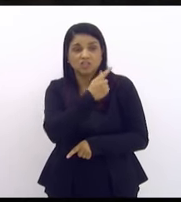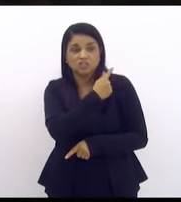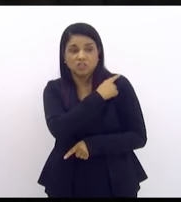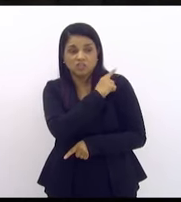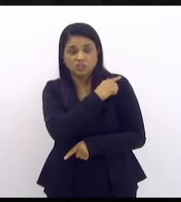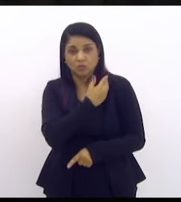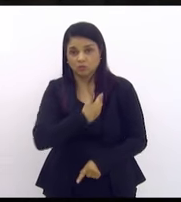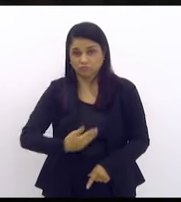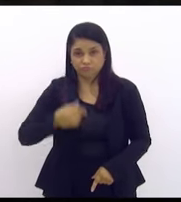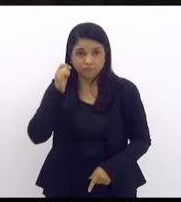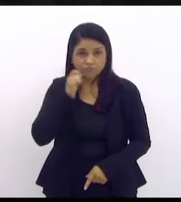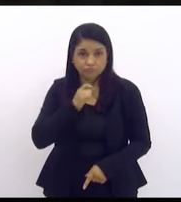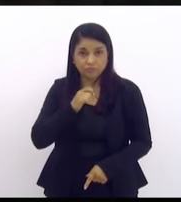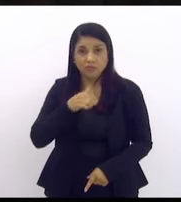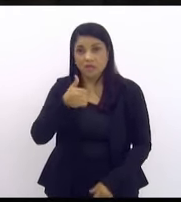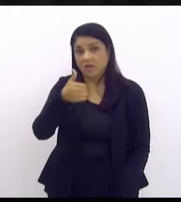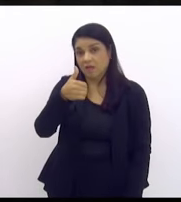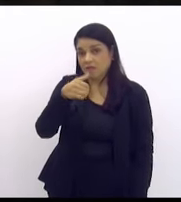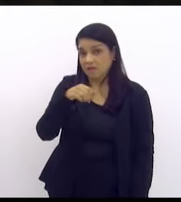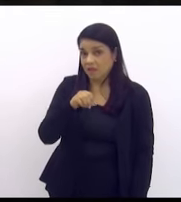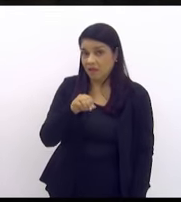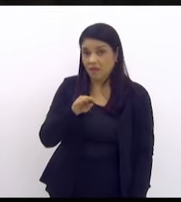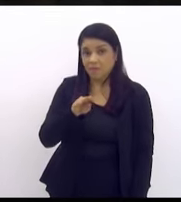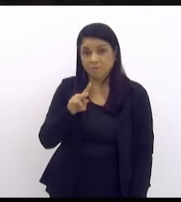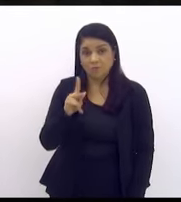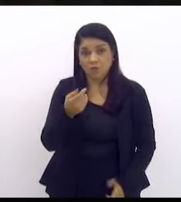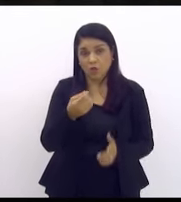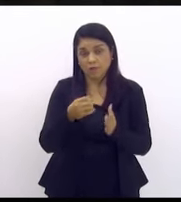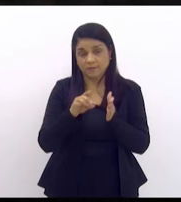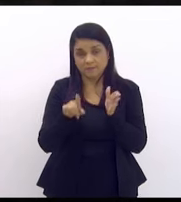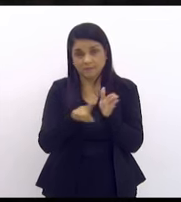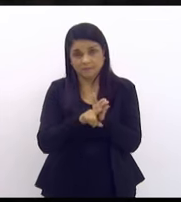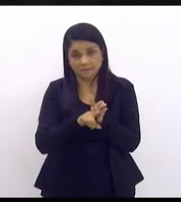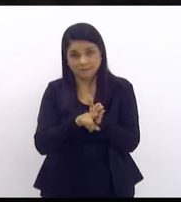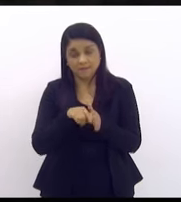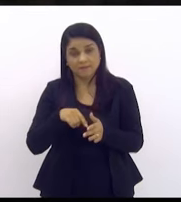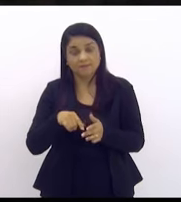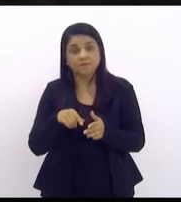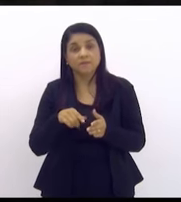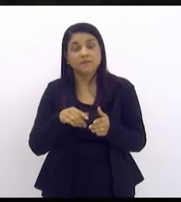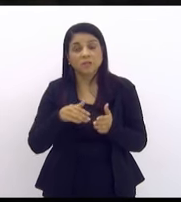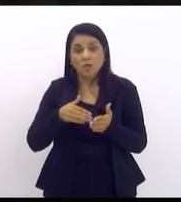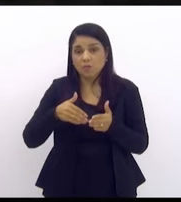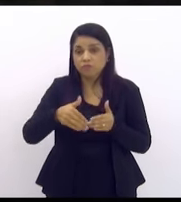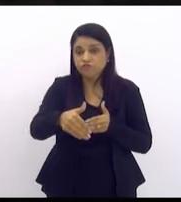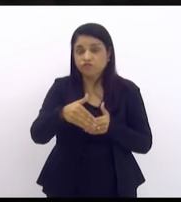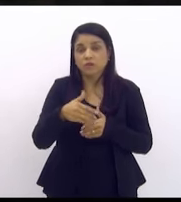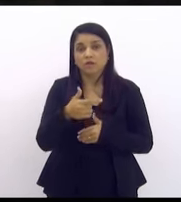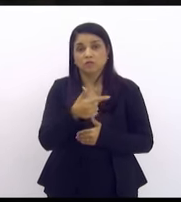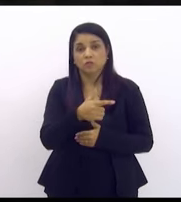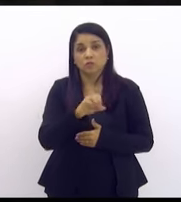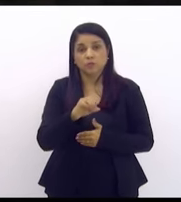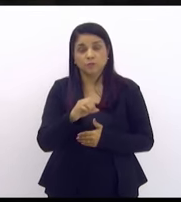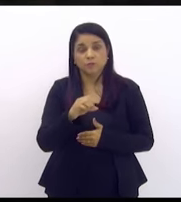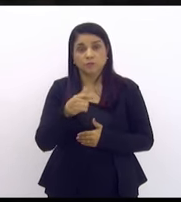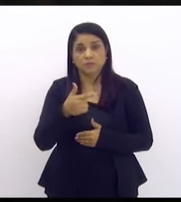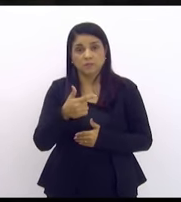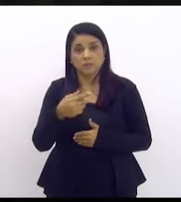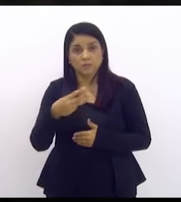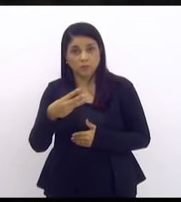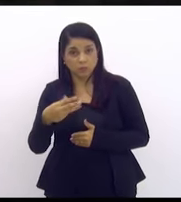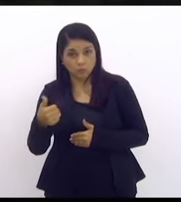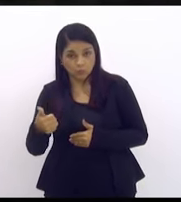Castro, chegará em torno de 10 bilhões. E até o final do exercício do regime, podendo chegar a 16